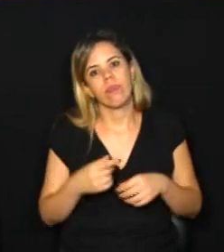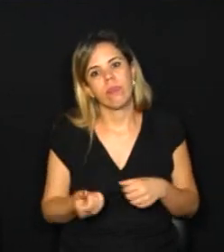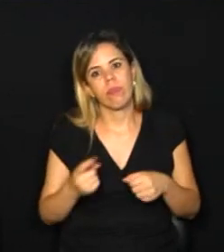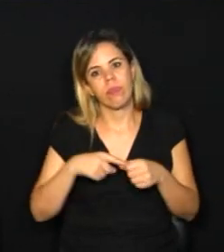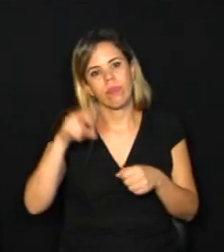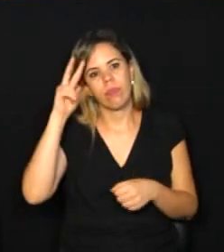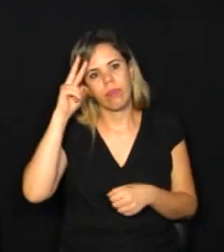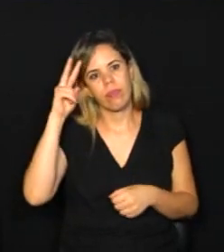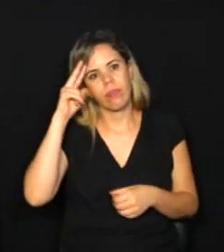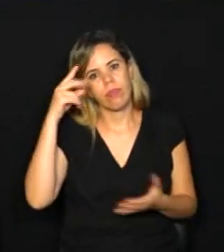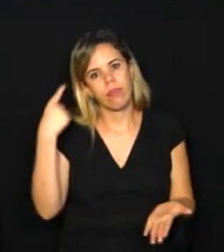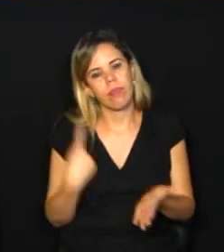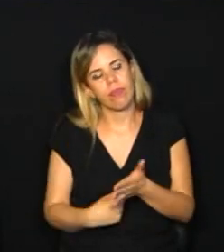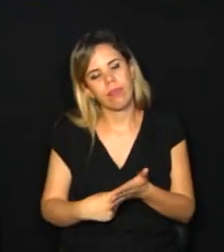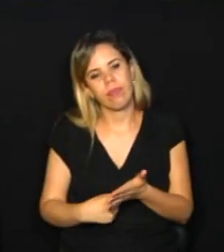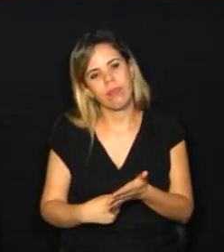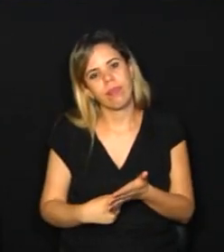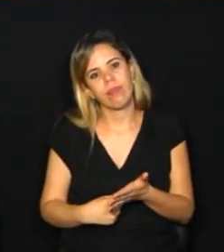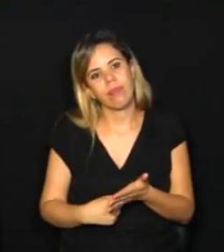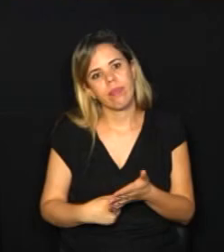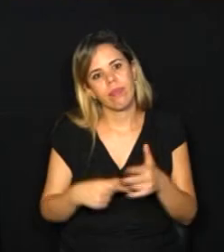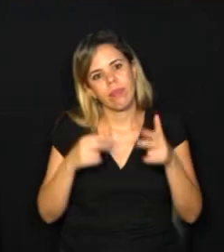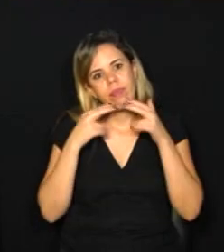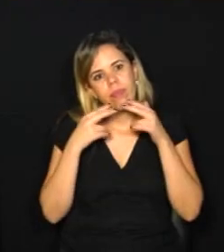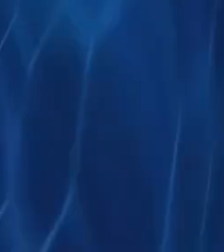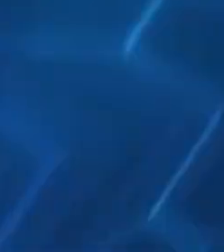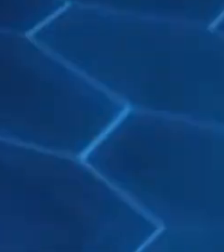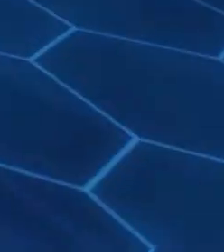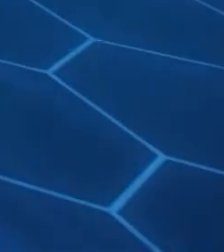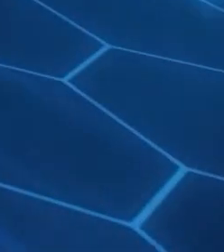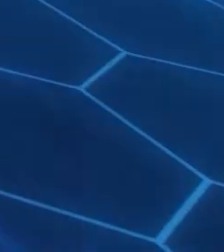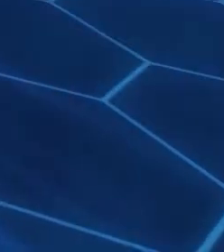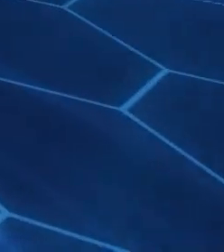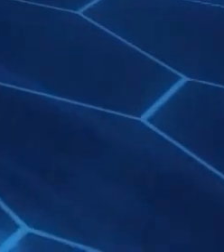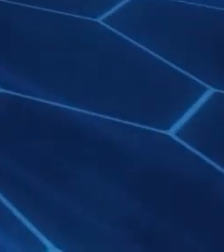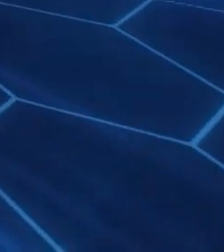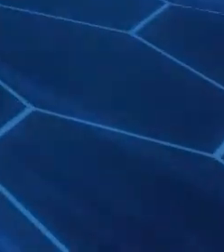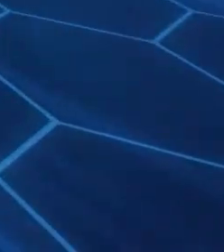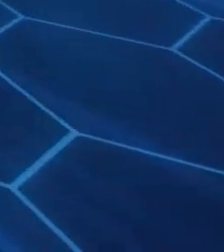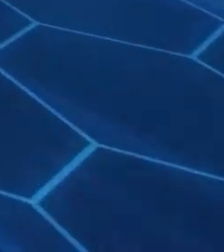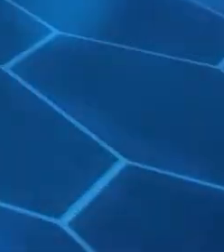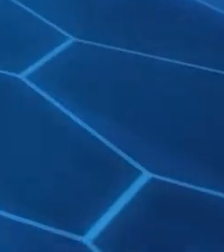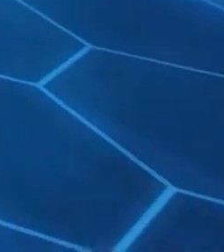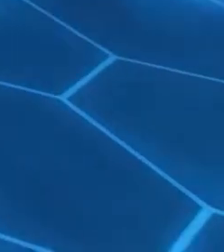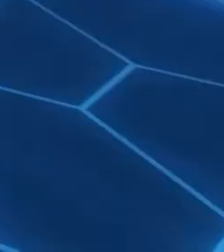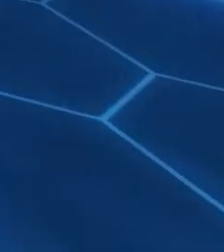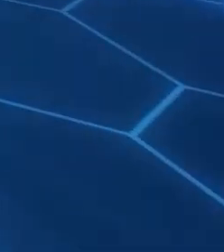segunda-feira. Combinado. Até segunda-feira com as notícias da Metrópole.